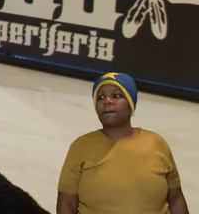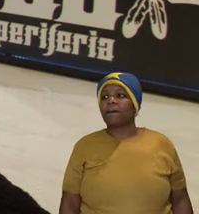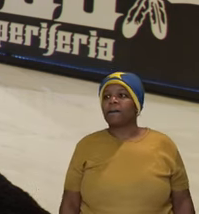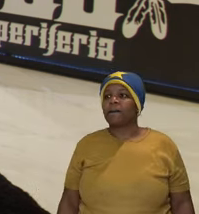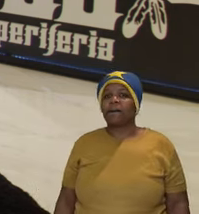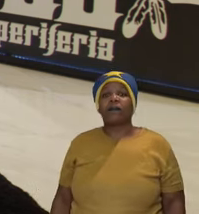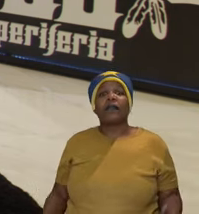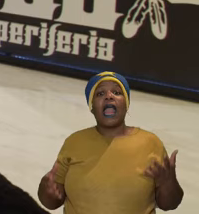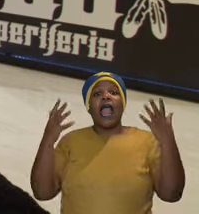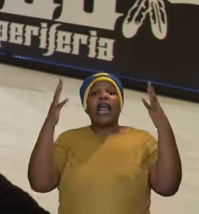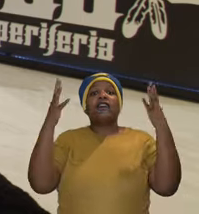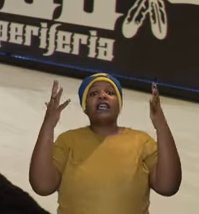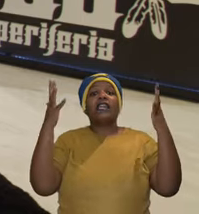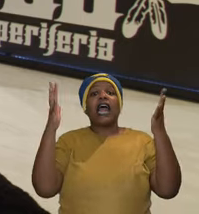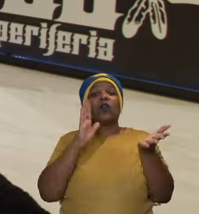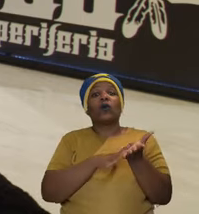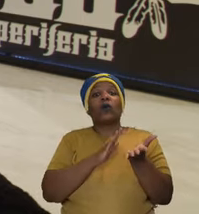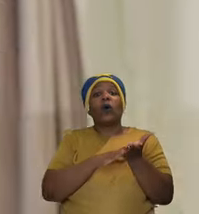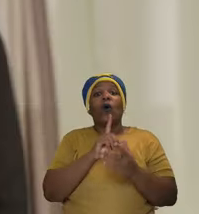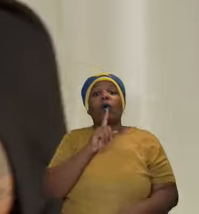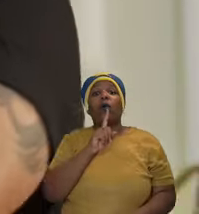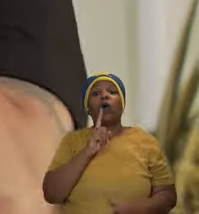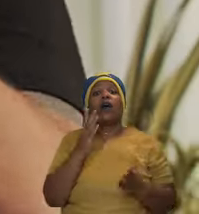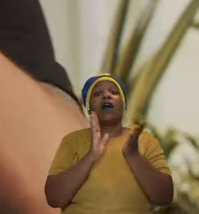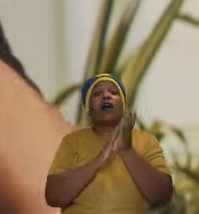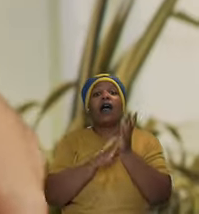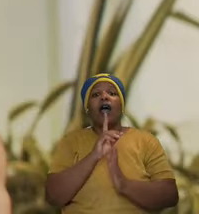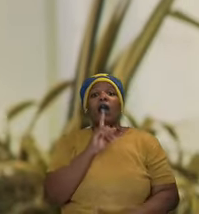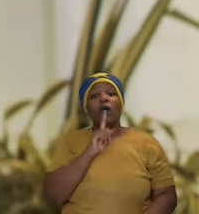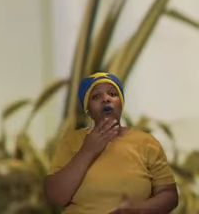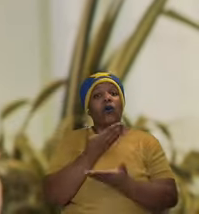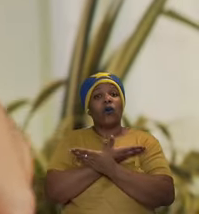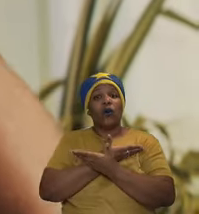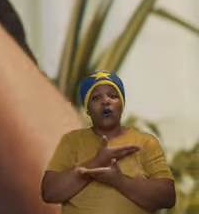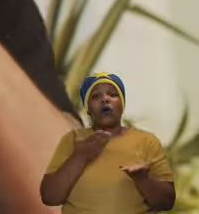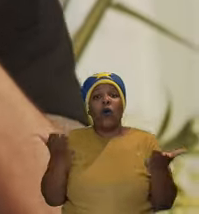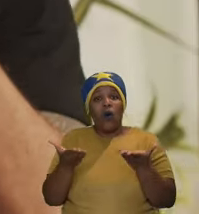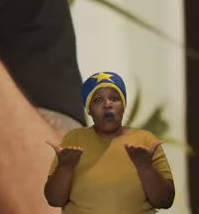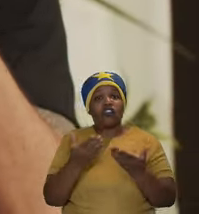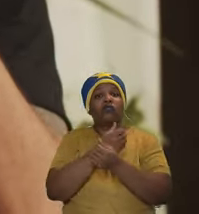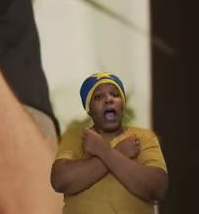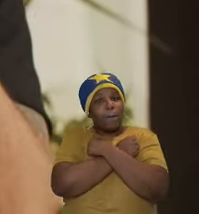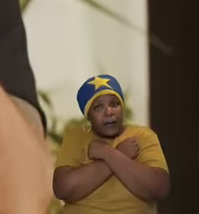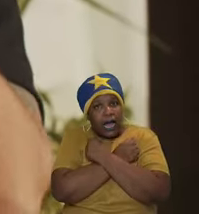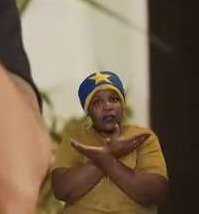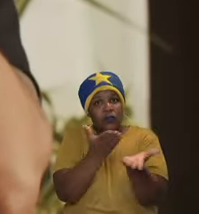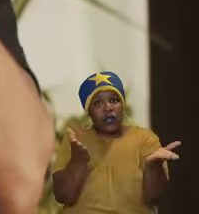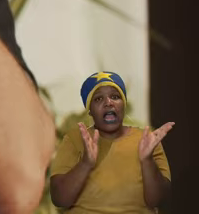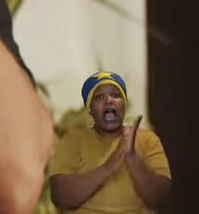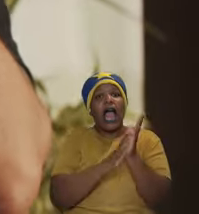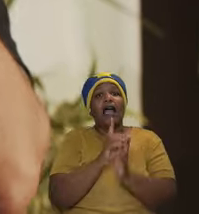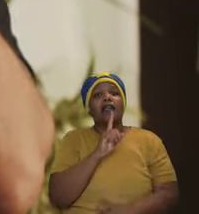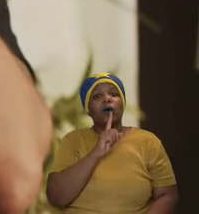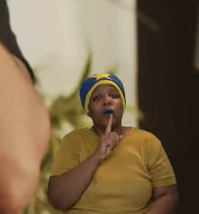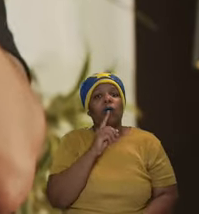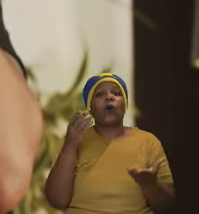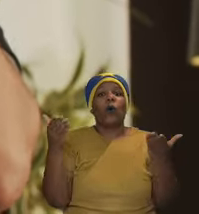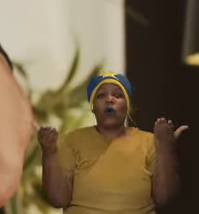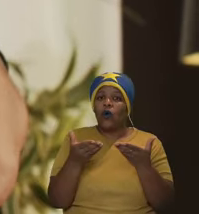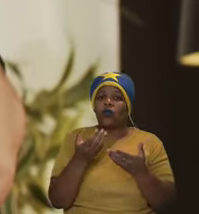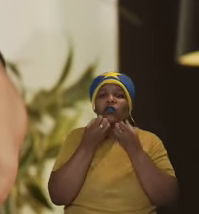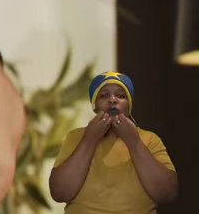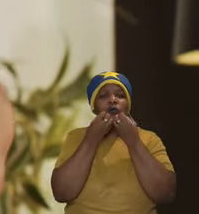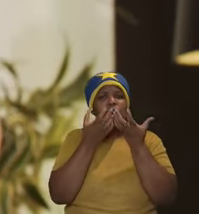E aos aniversariantes de hoje, né? Tem um monte de gente fazendo aniversário hoje. Gente, quero mandar um abraço gente. Pra todo mundo aí que tá fazendo aniversário hoje. Tudo de bom